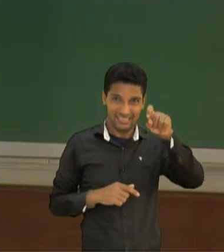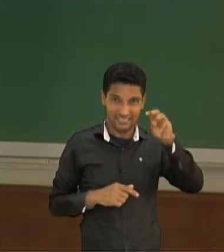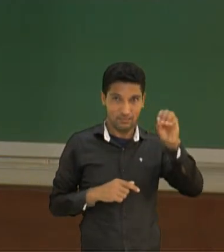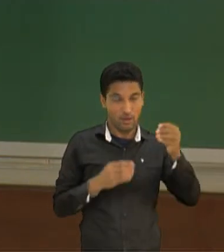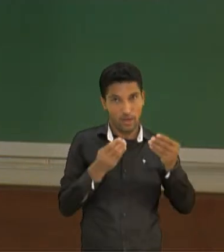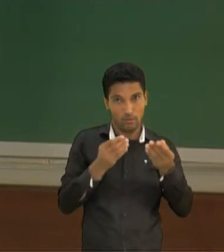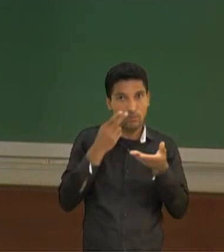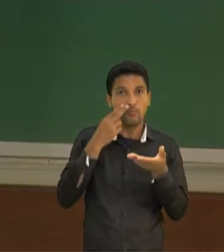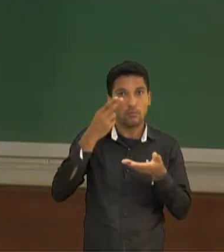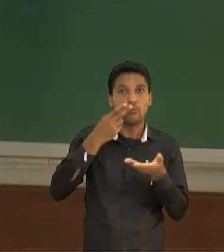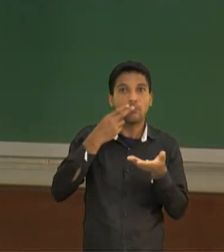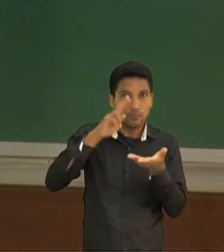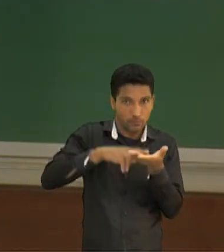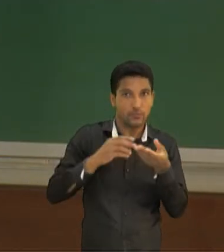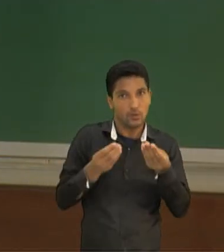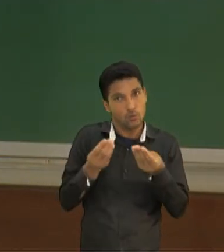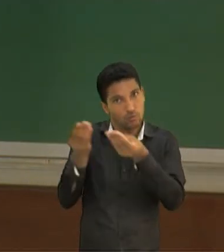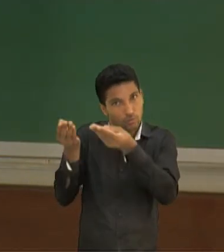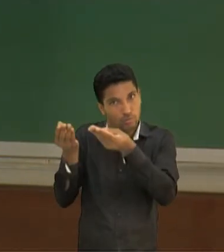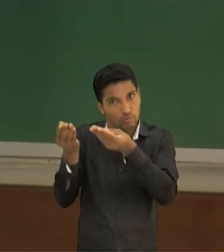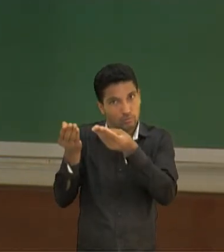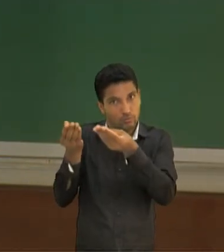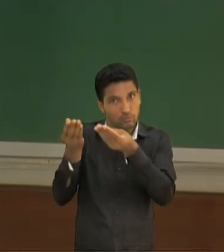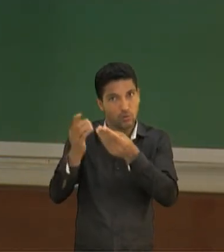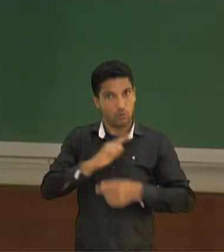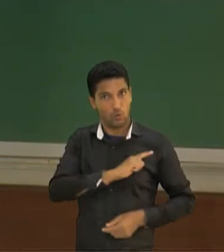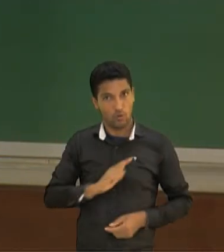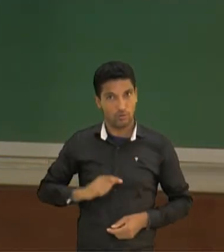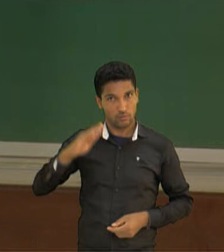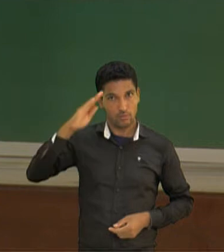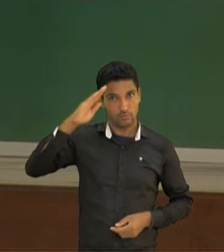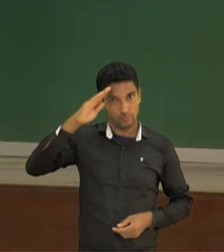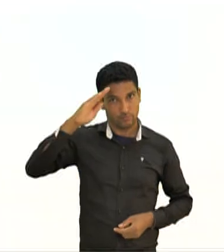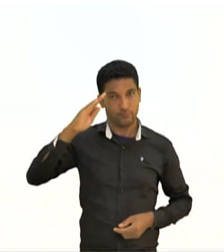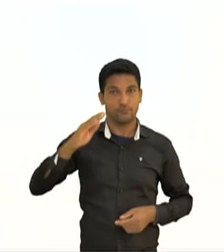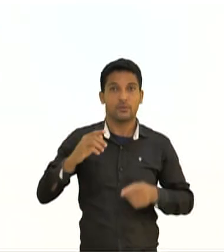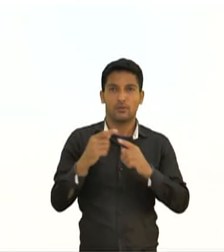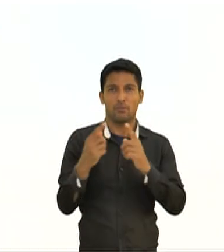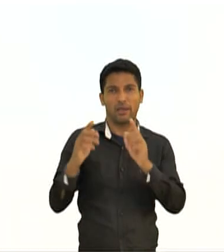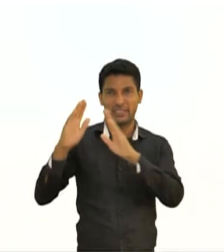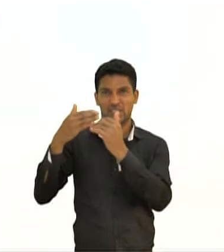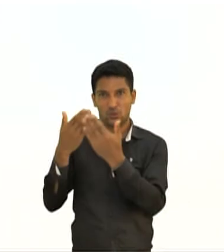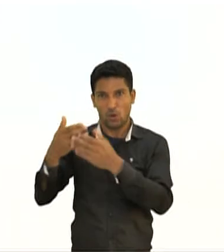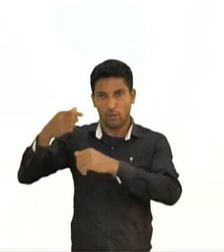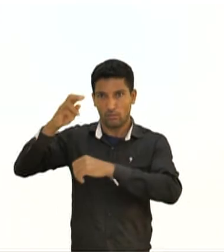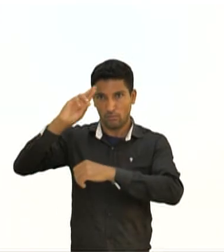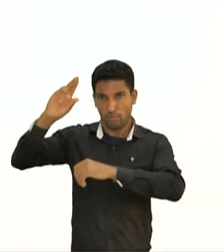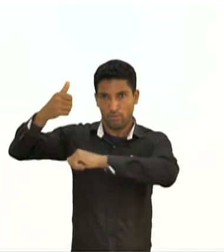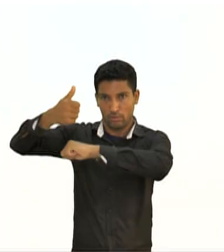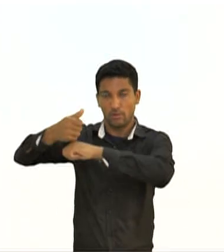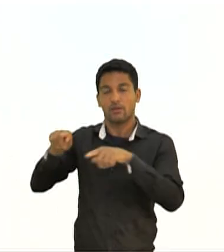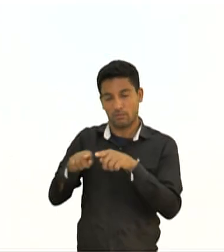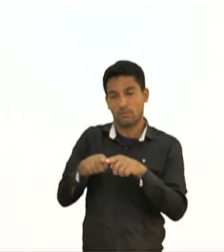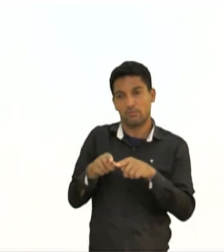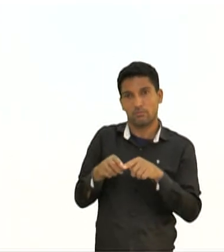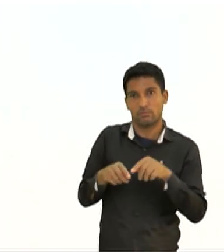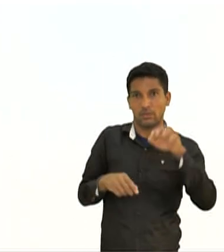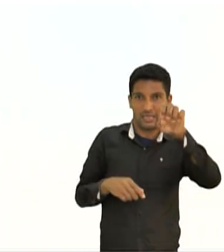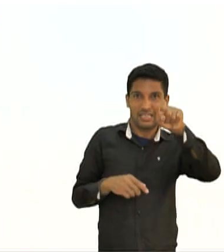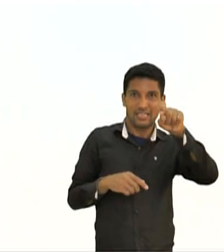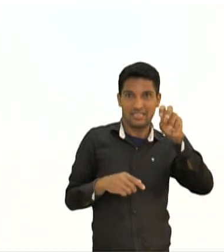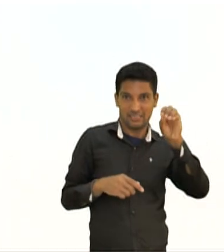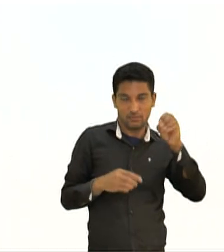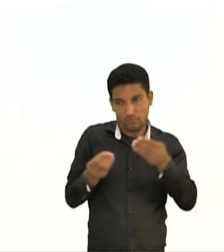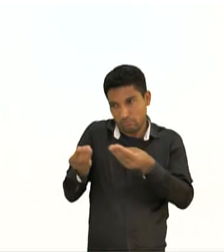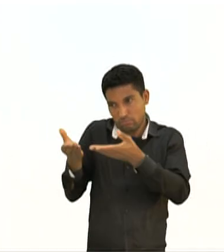vocativo. E agora, pessoal, o que o símbolo ao lado representa? Seria uma forma arcaica de fazer